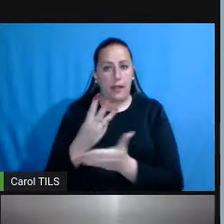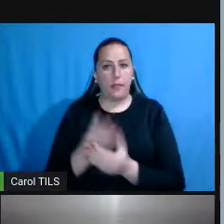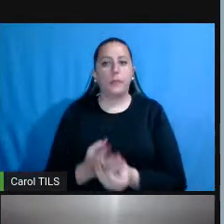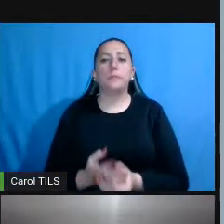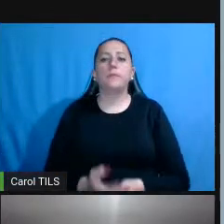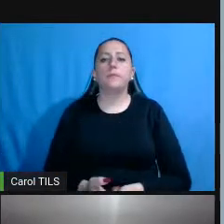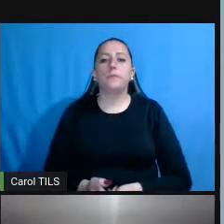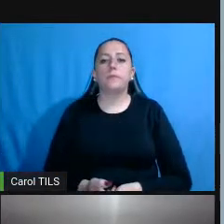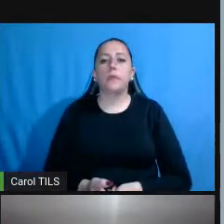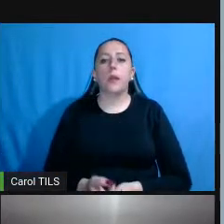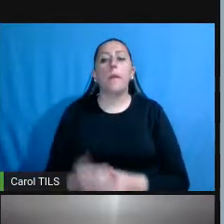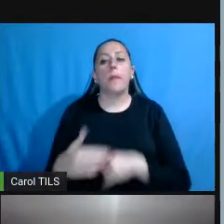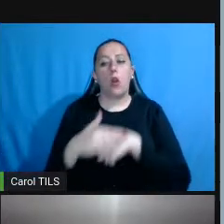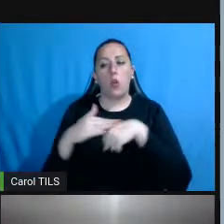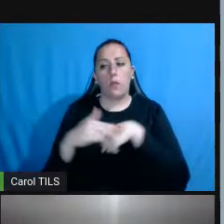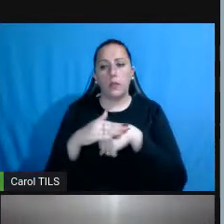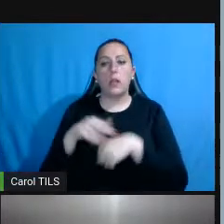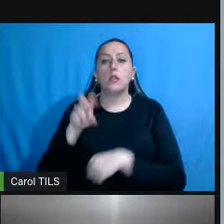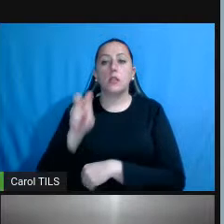para conversas, é